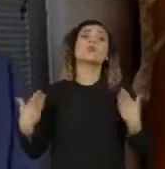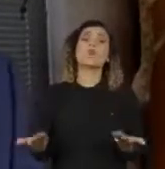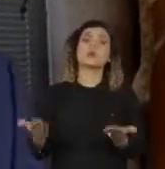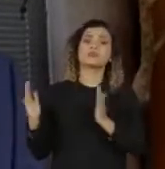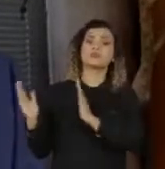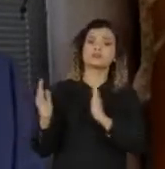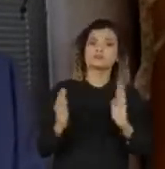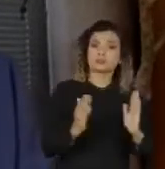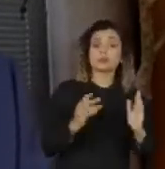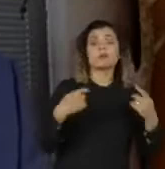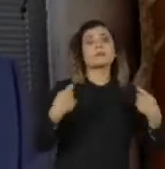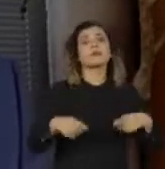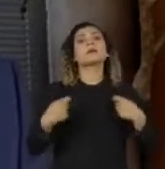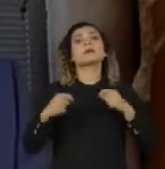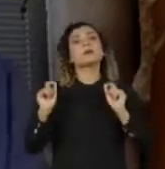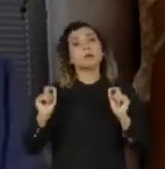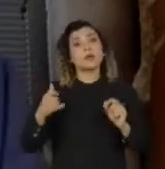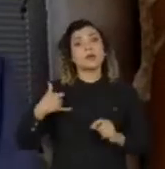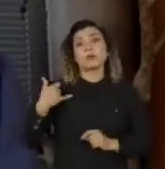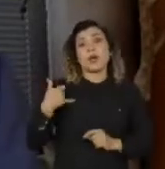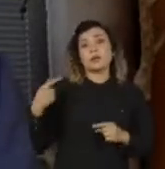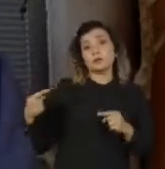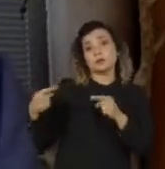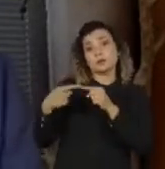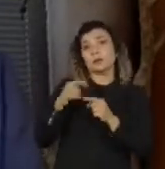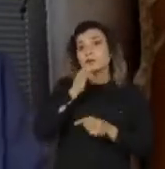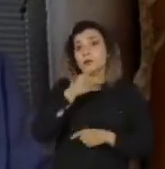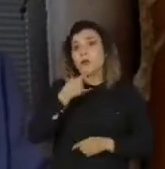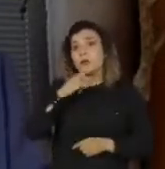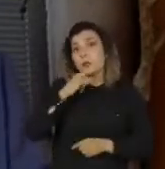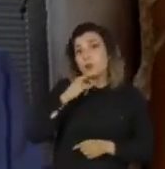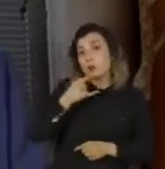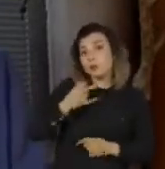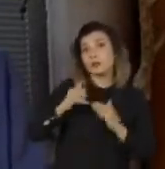critérios de idade, por exemplo, bebida alcoólica, é acima dos 25 anos.